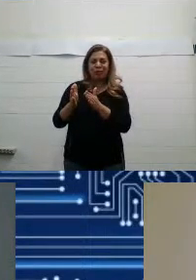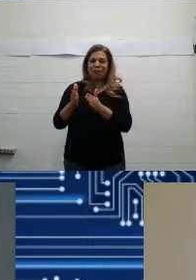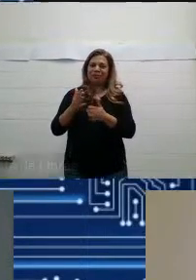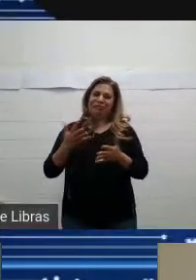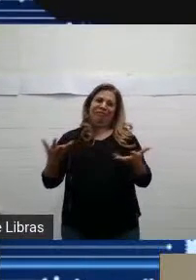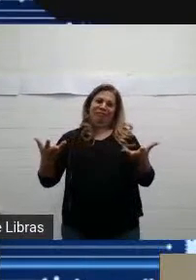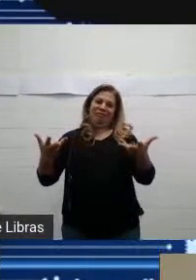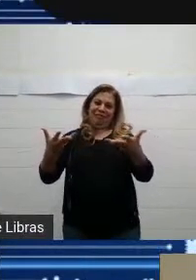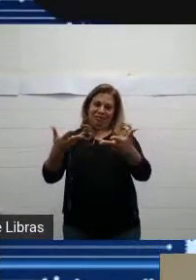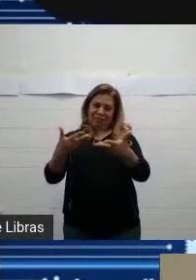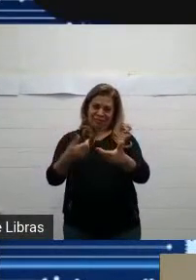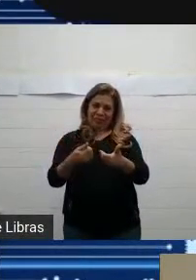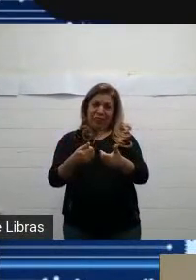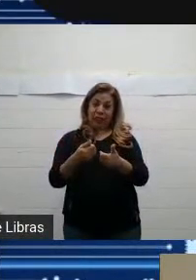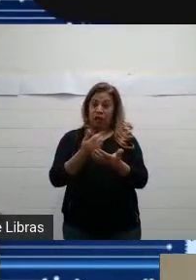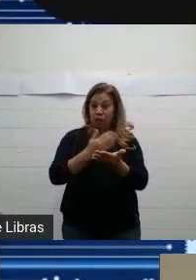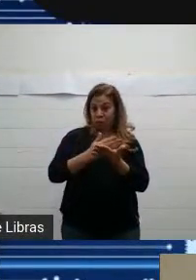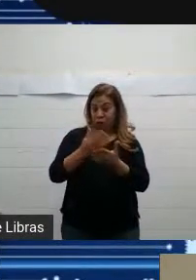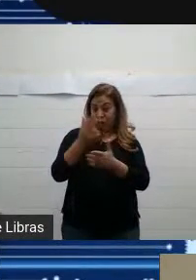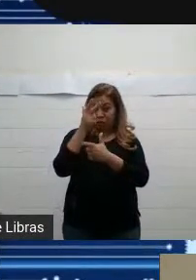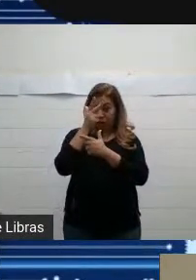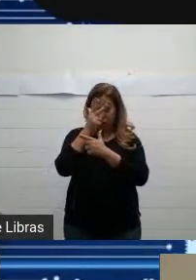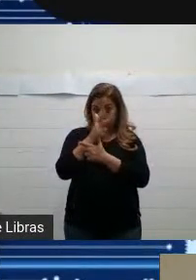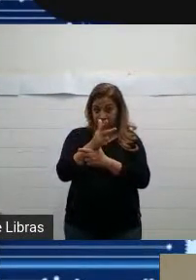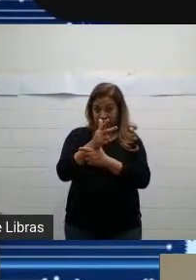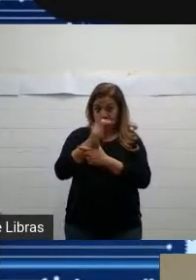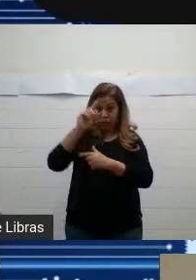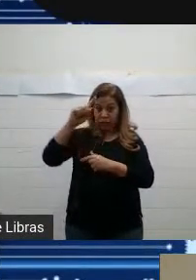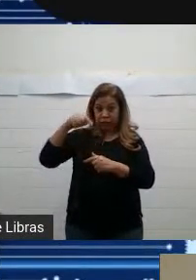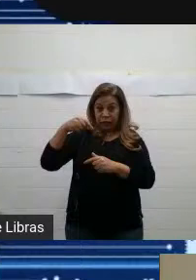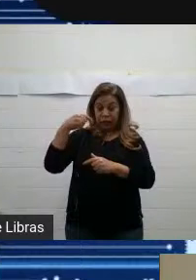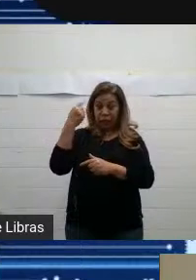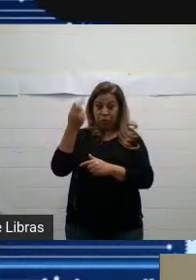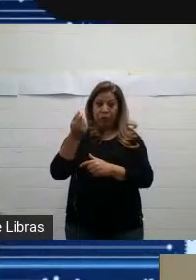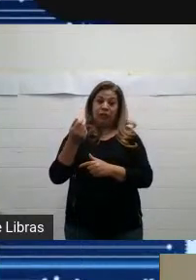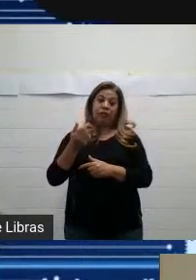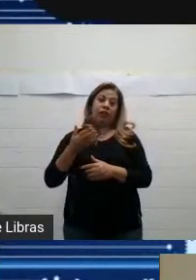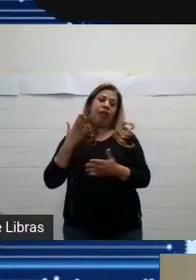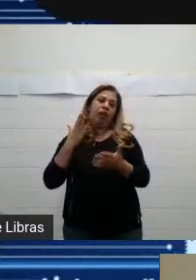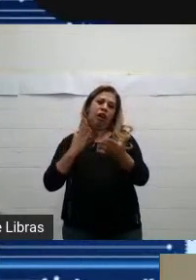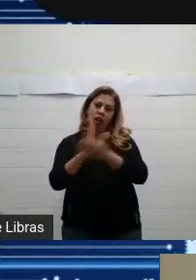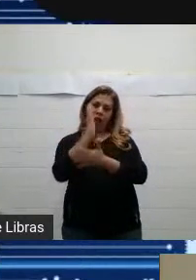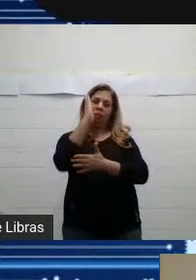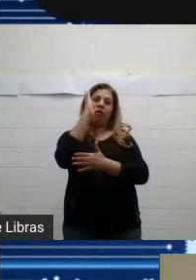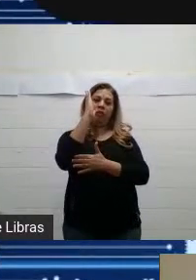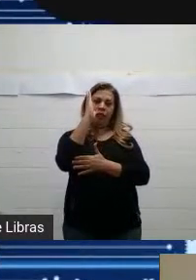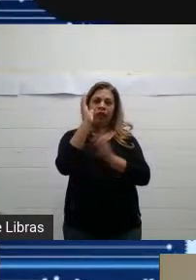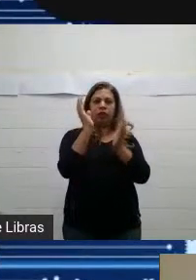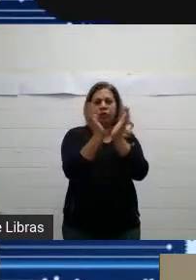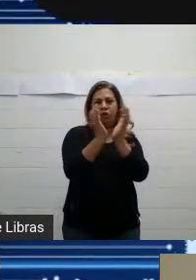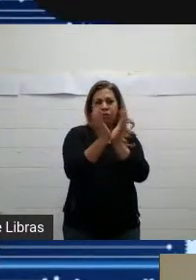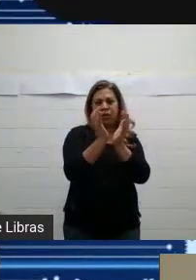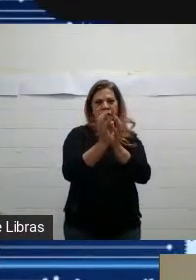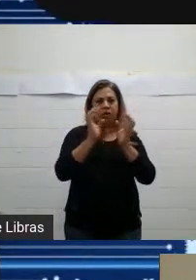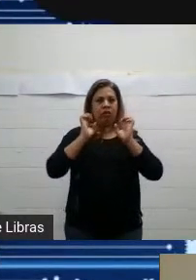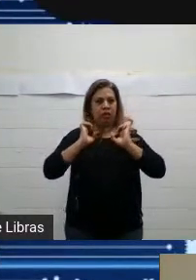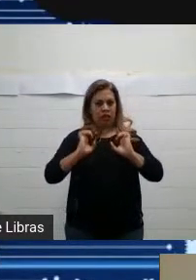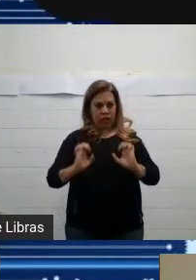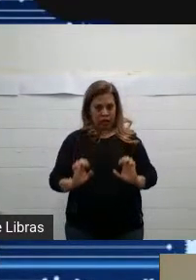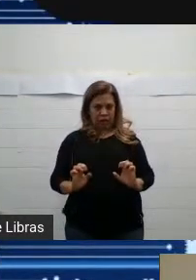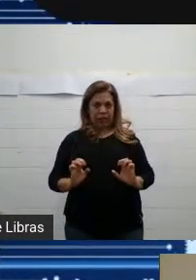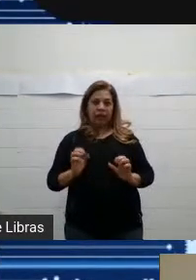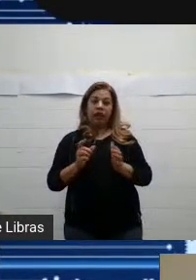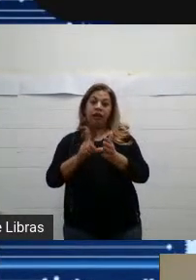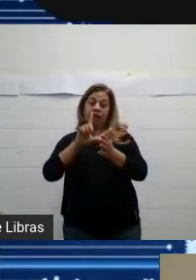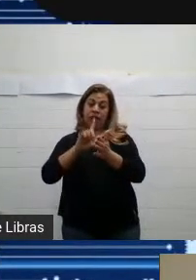gente só pôde começar a gravar depois da aprovação do Comitê de Ética, né? Porque até então a gente estava fazendo a coleta